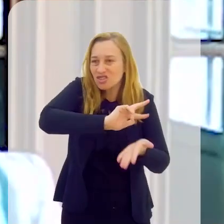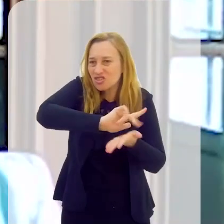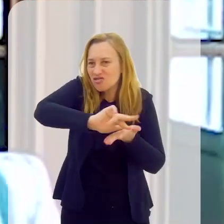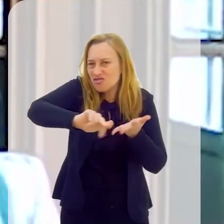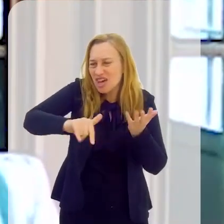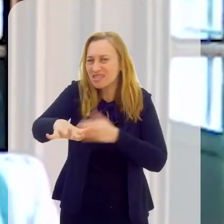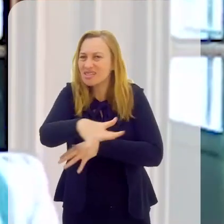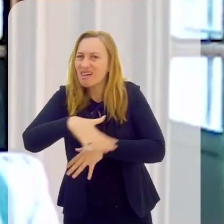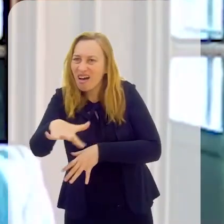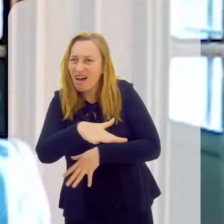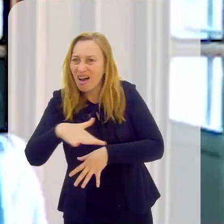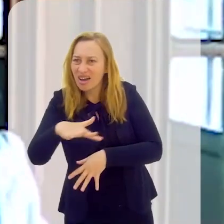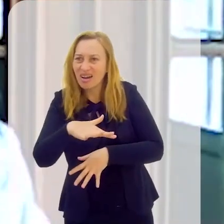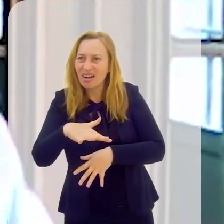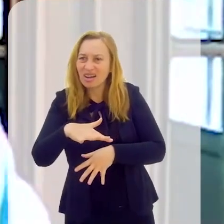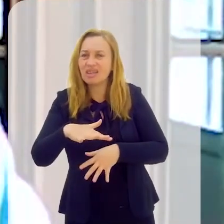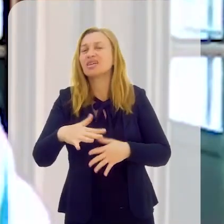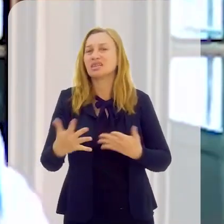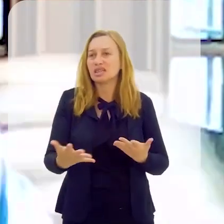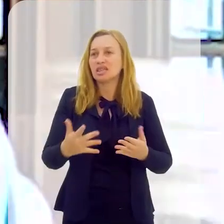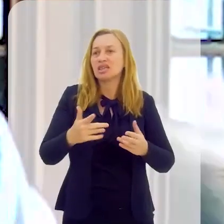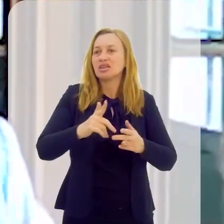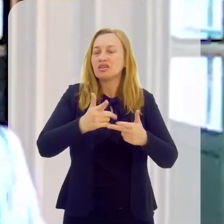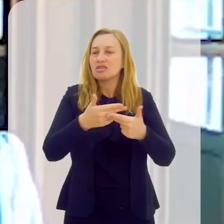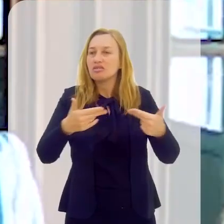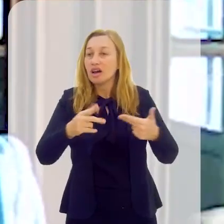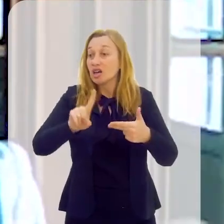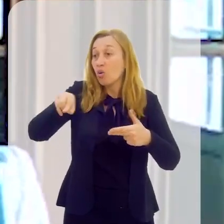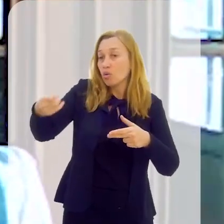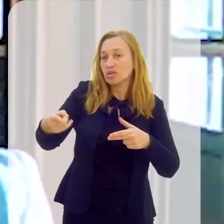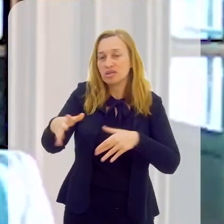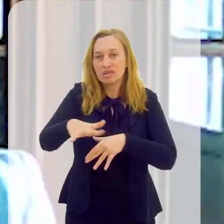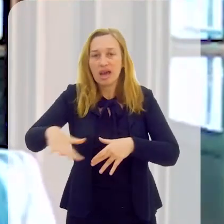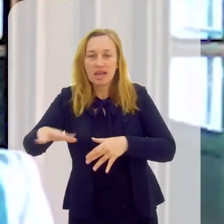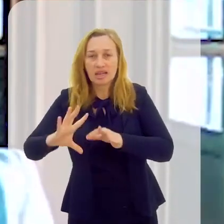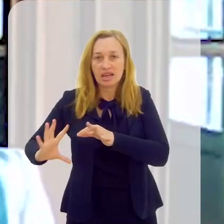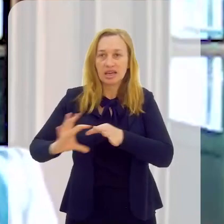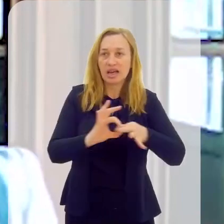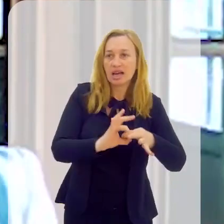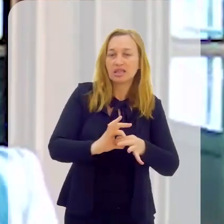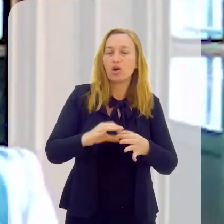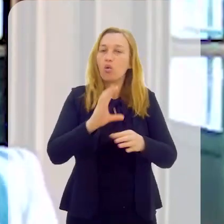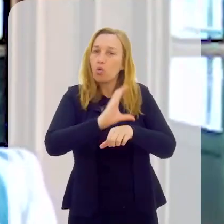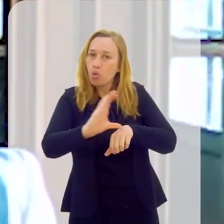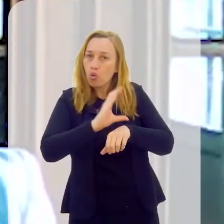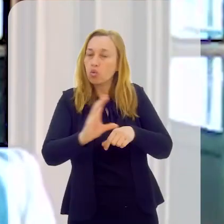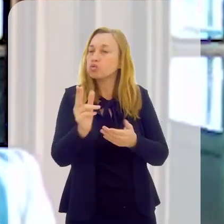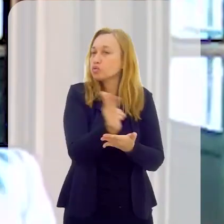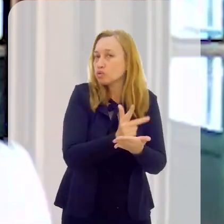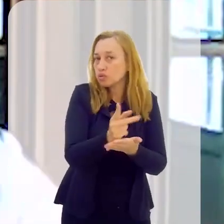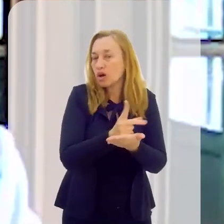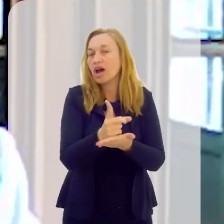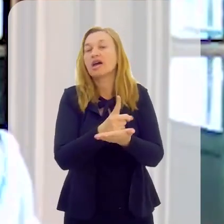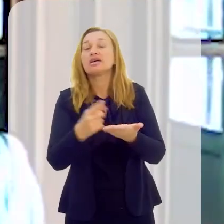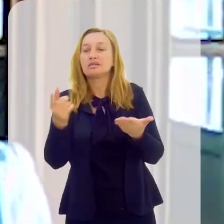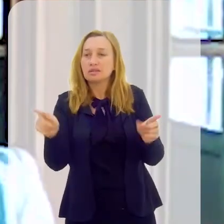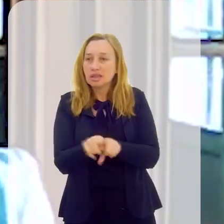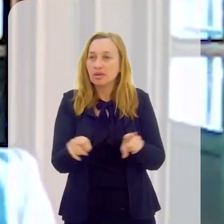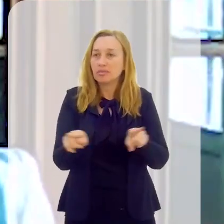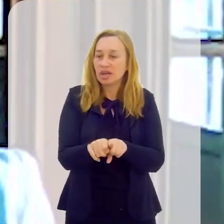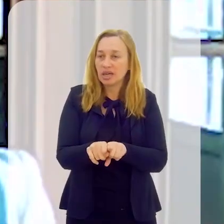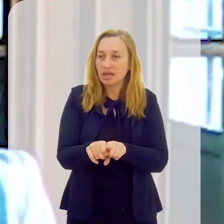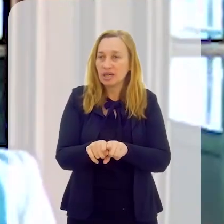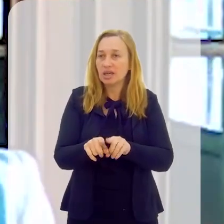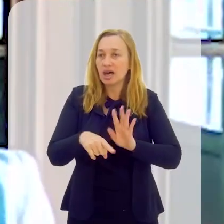diversas áreas, né? É quase como uma área transversal a tantas outras áreas. E o curso de design também tem